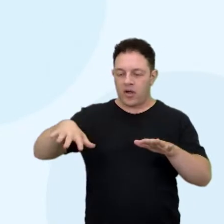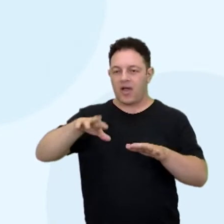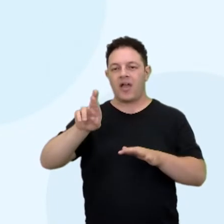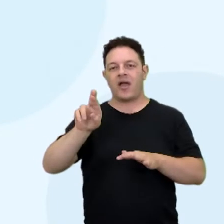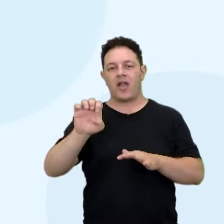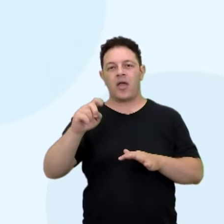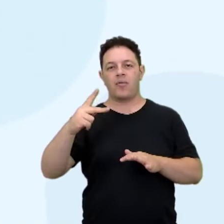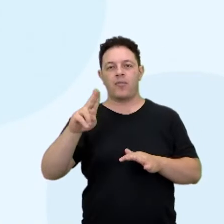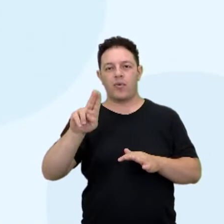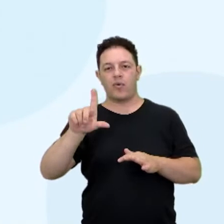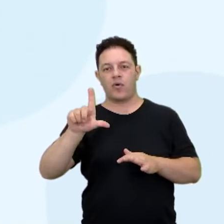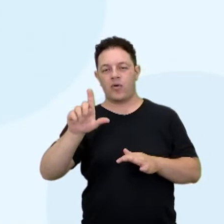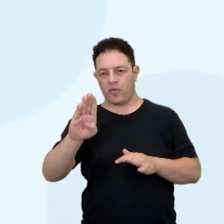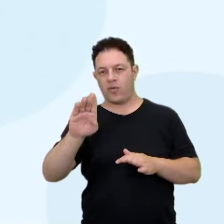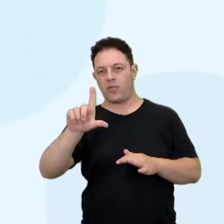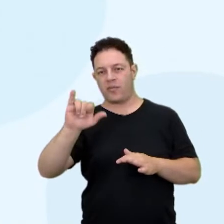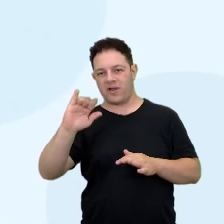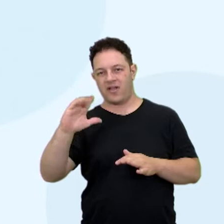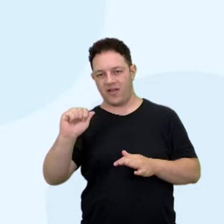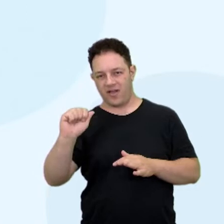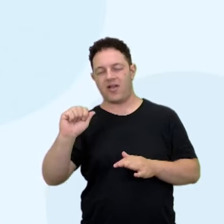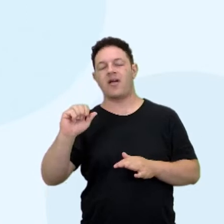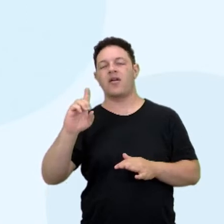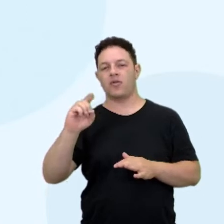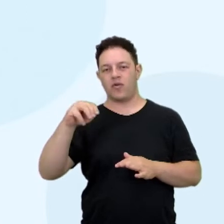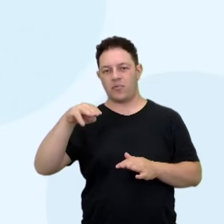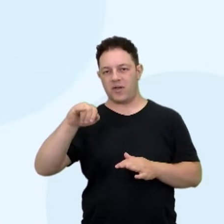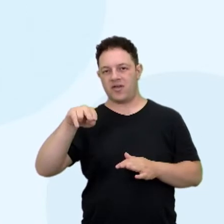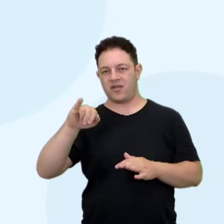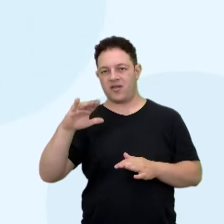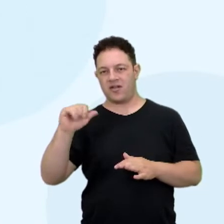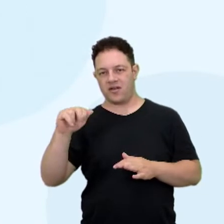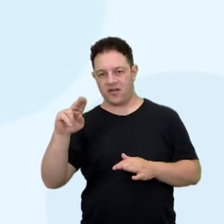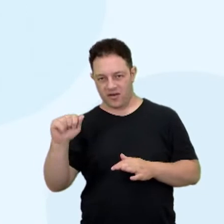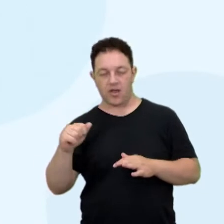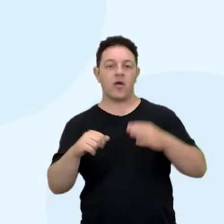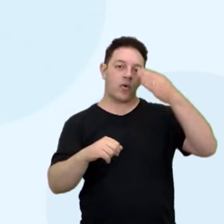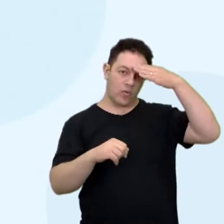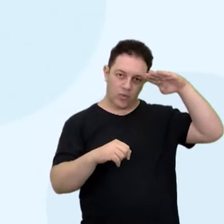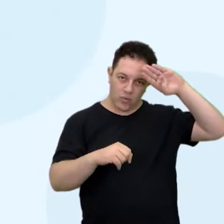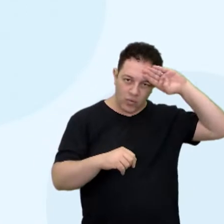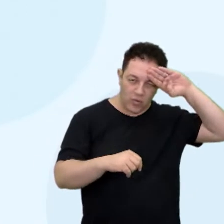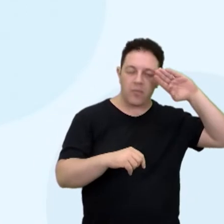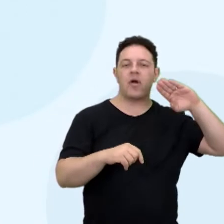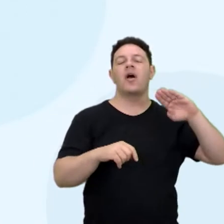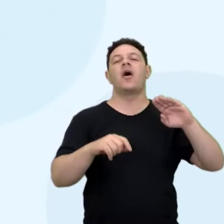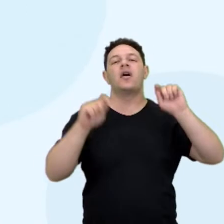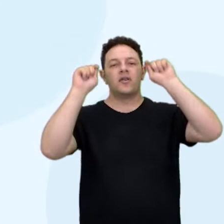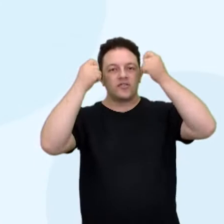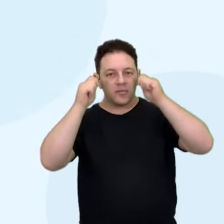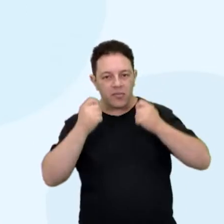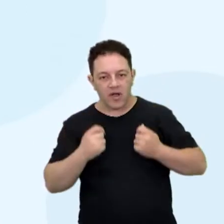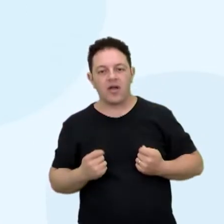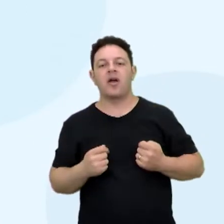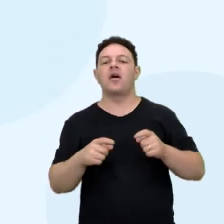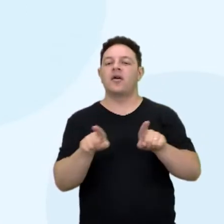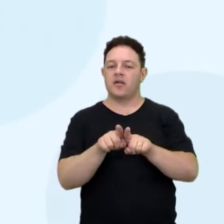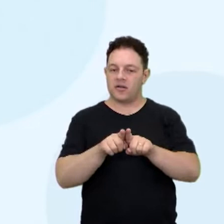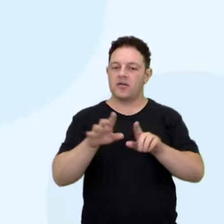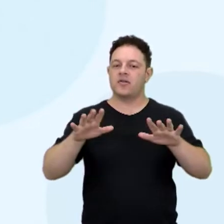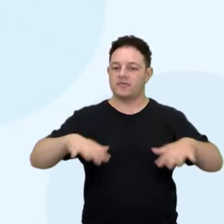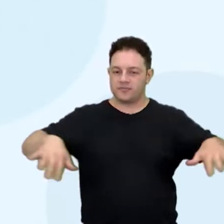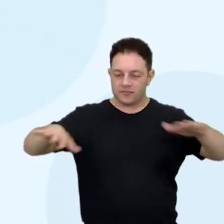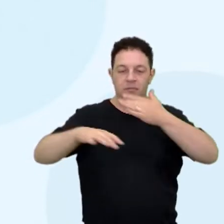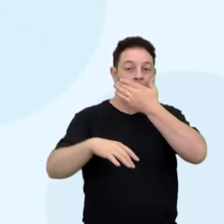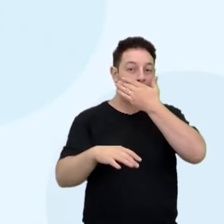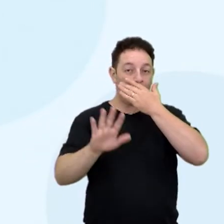pegou Cuba, pegou Jamaica, pegou a região aí das Bahamas, né? Só lembrando que o ano passado nós tivemos aí um